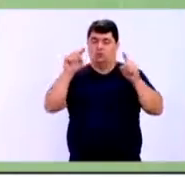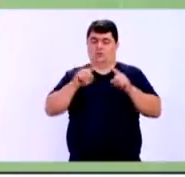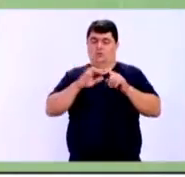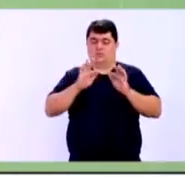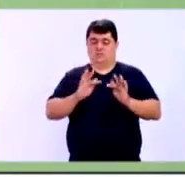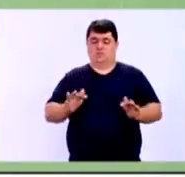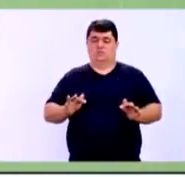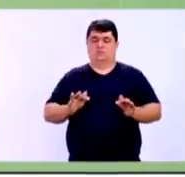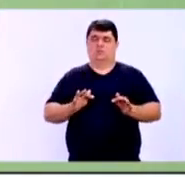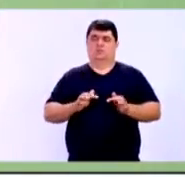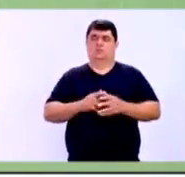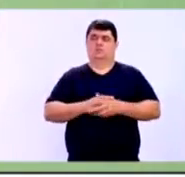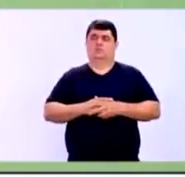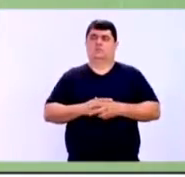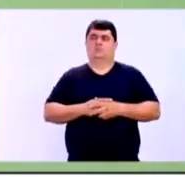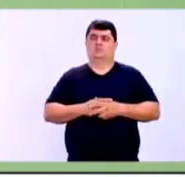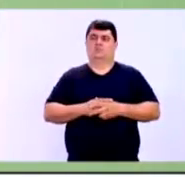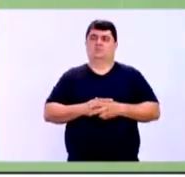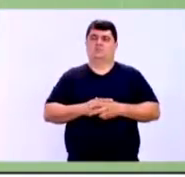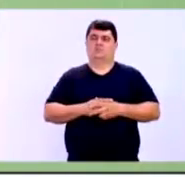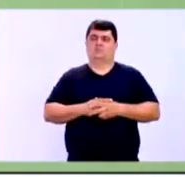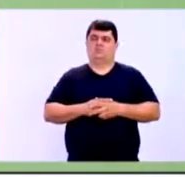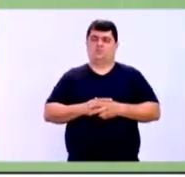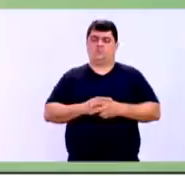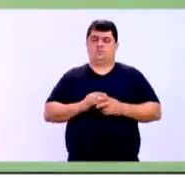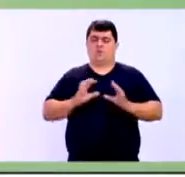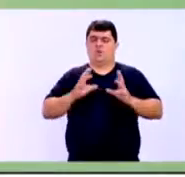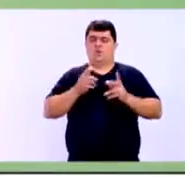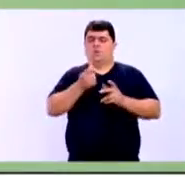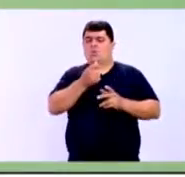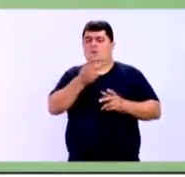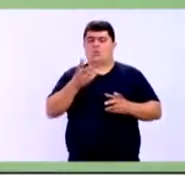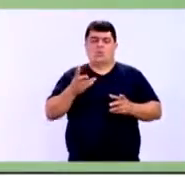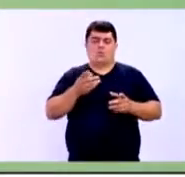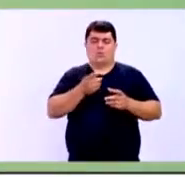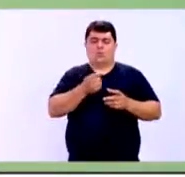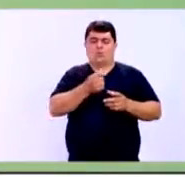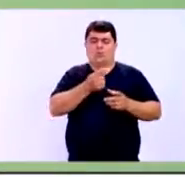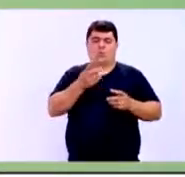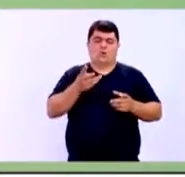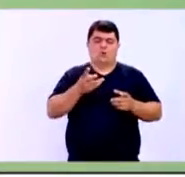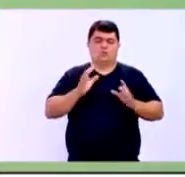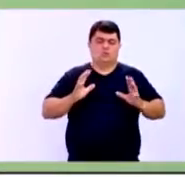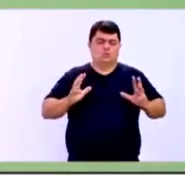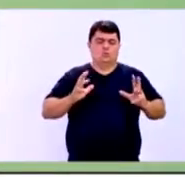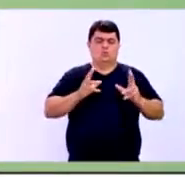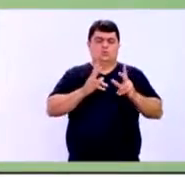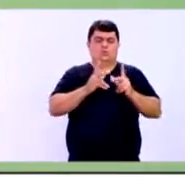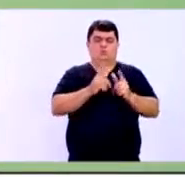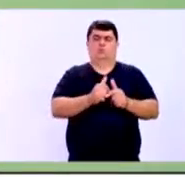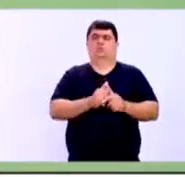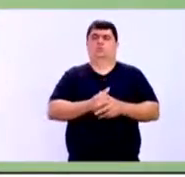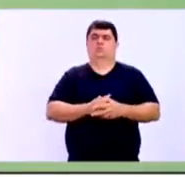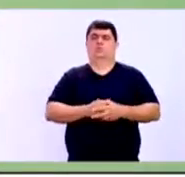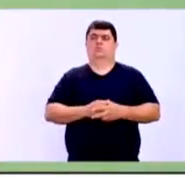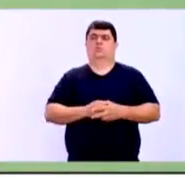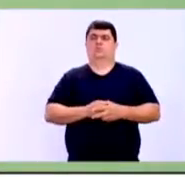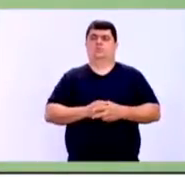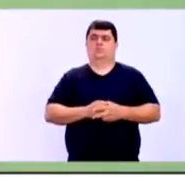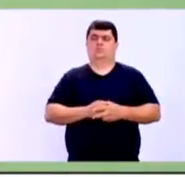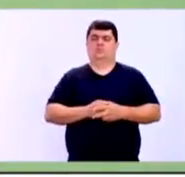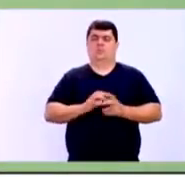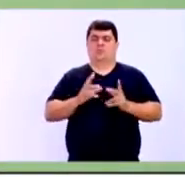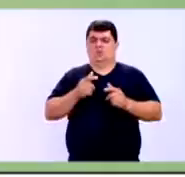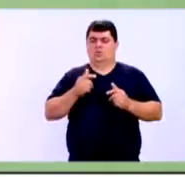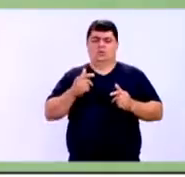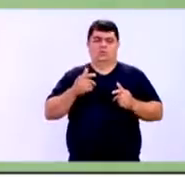simples. Qual foi o custo total dos materiais disponíveis? Tudo que